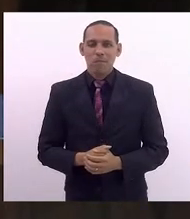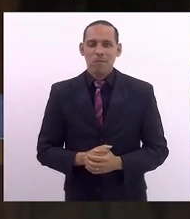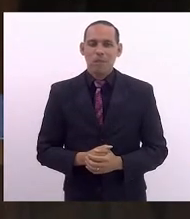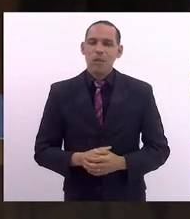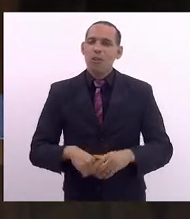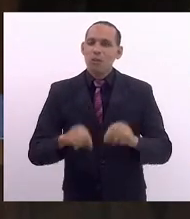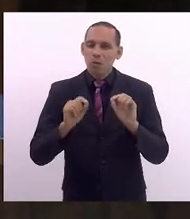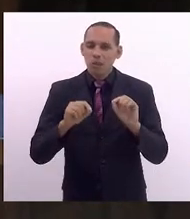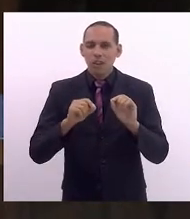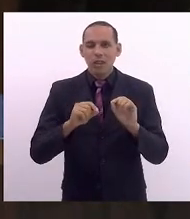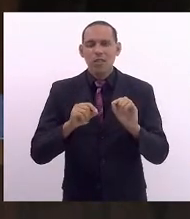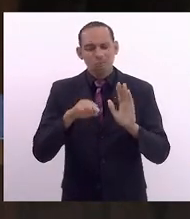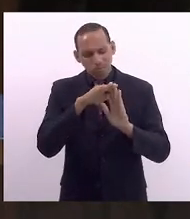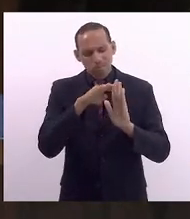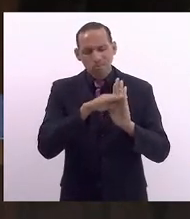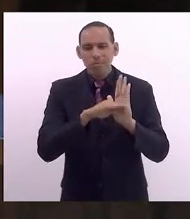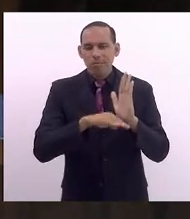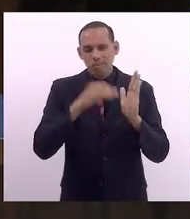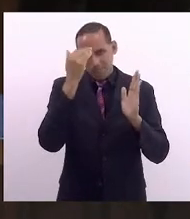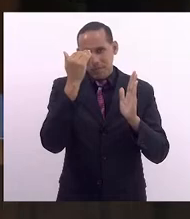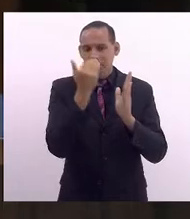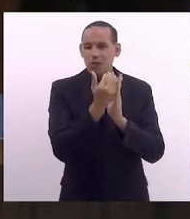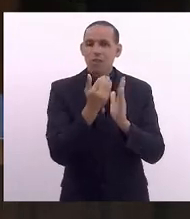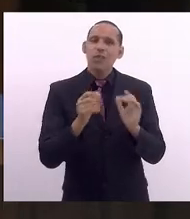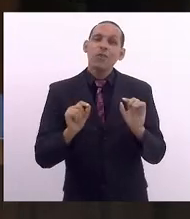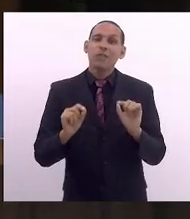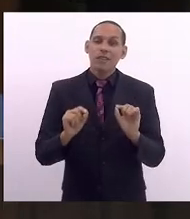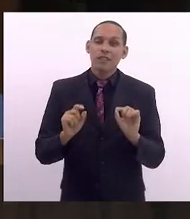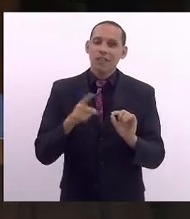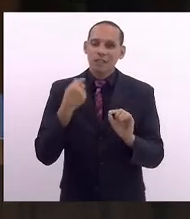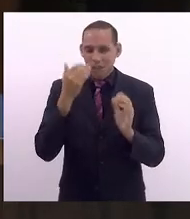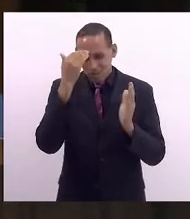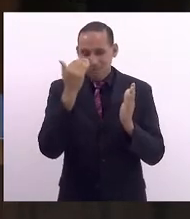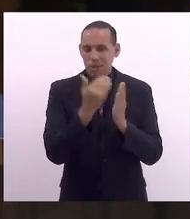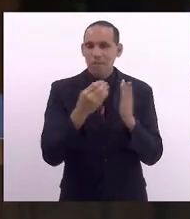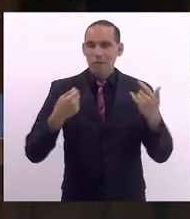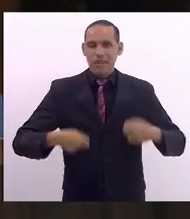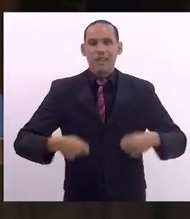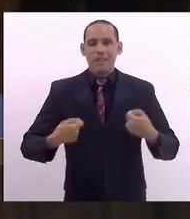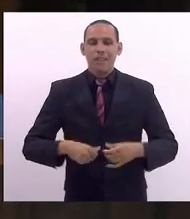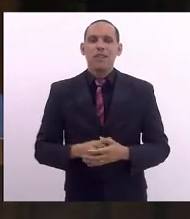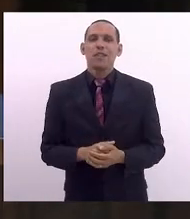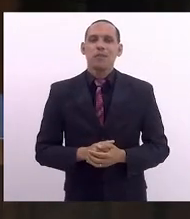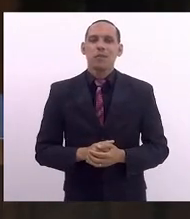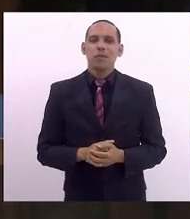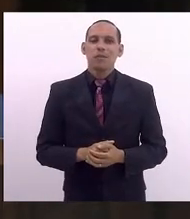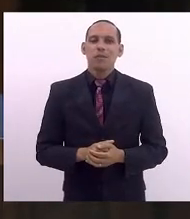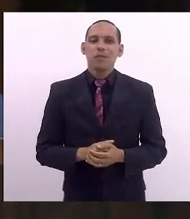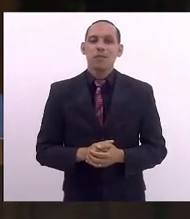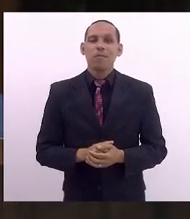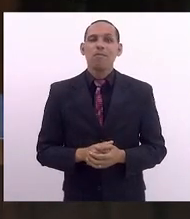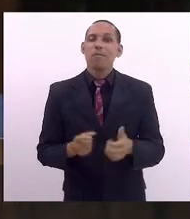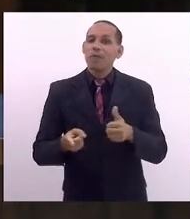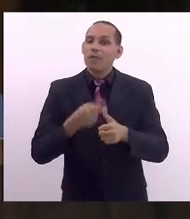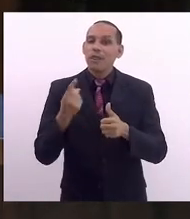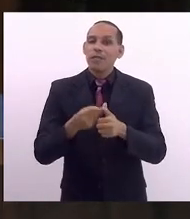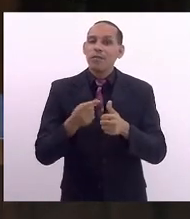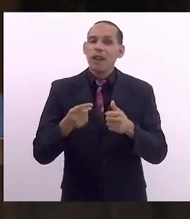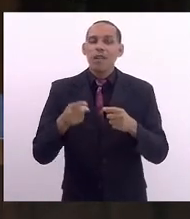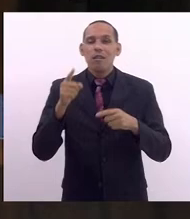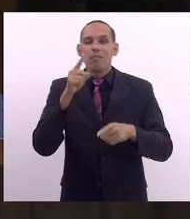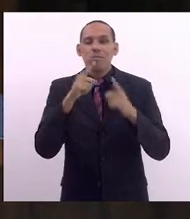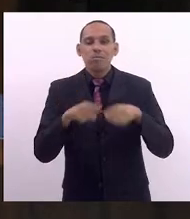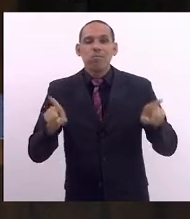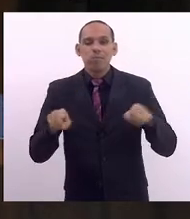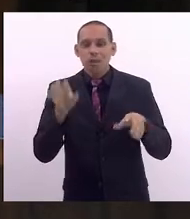protocolo necessário aqui, que inevitavelmente temos que fazer, que é ouvir o hino nacional.